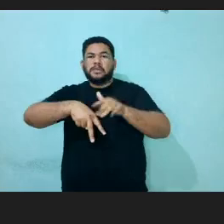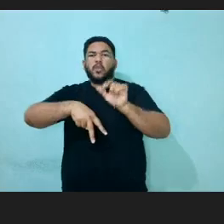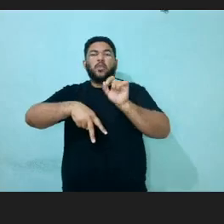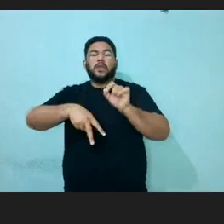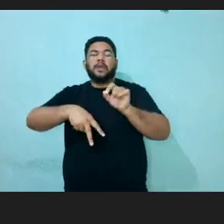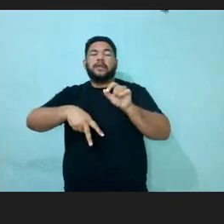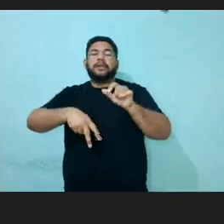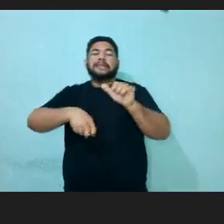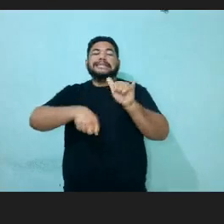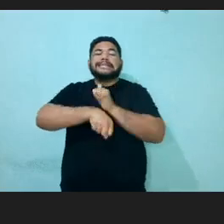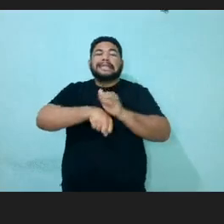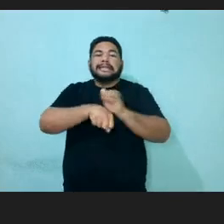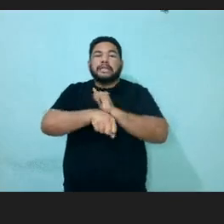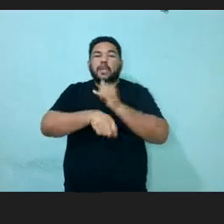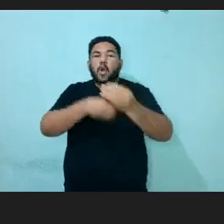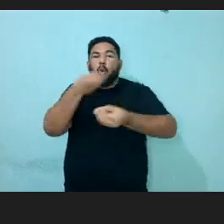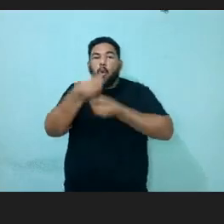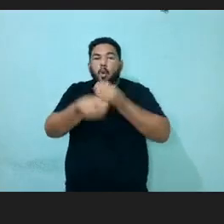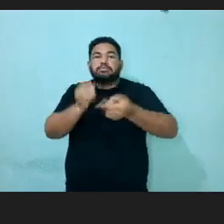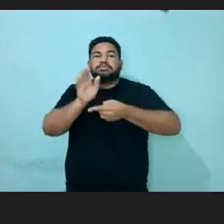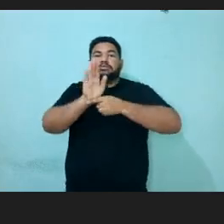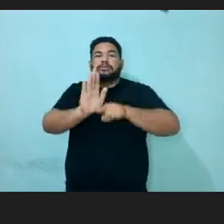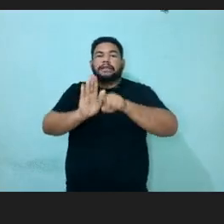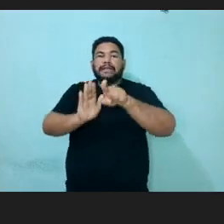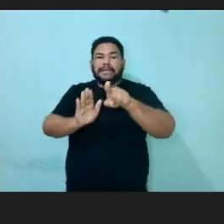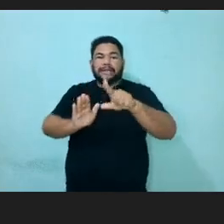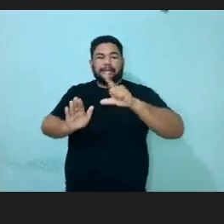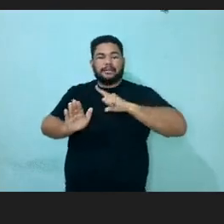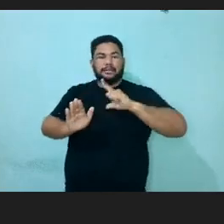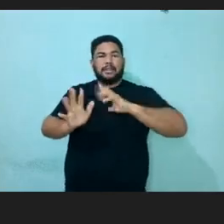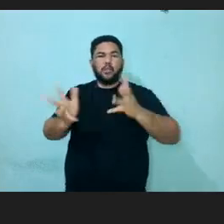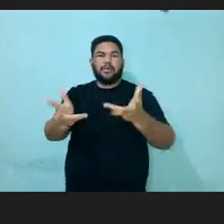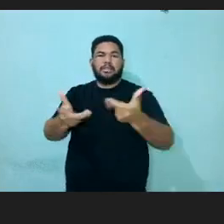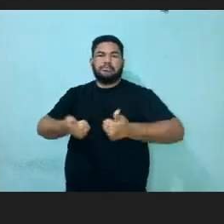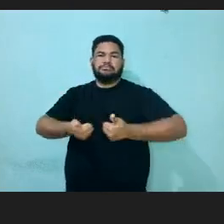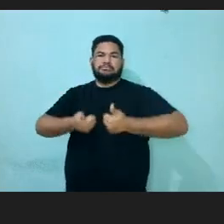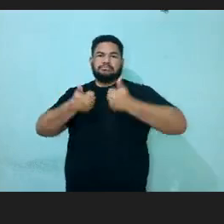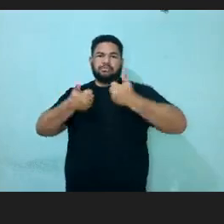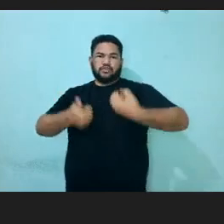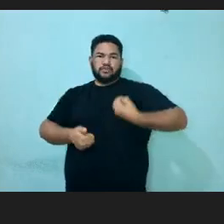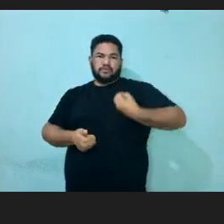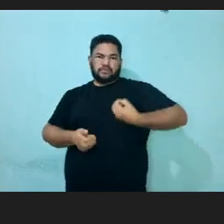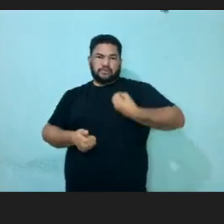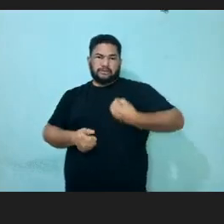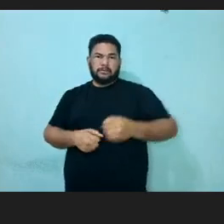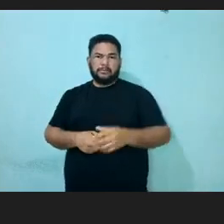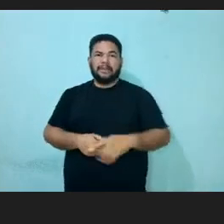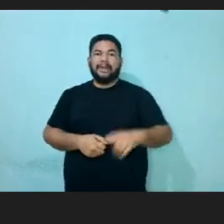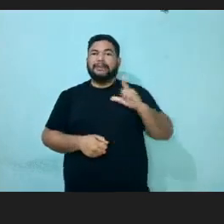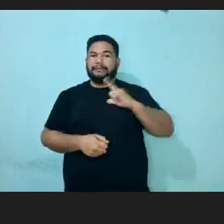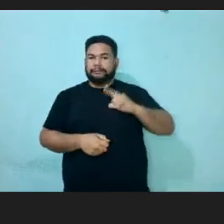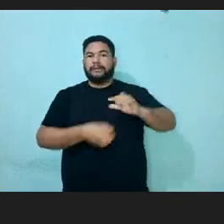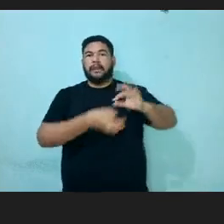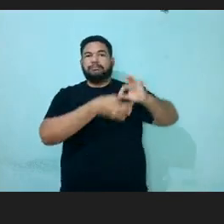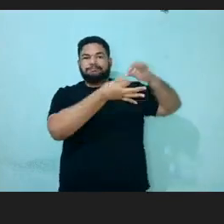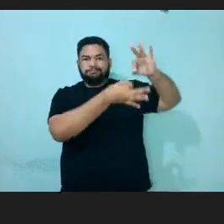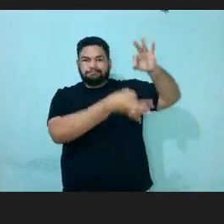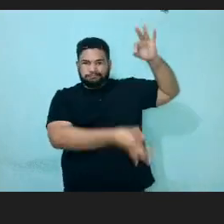mecanismos que evitem ele perder essa qualidade de vida. Aí dentro dessas áreas imensas que eu coloquei para vocês